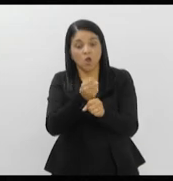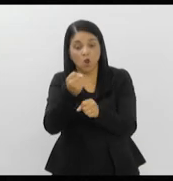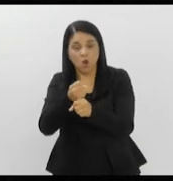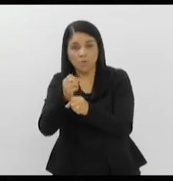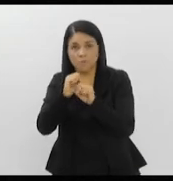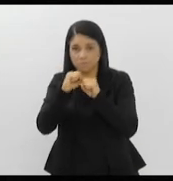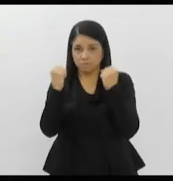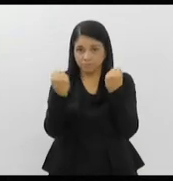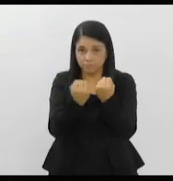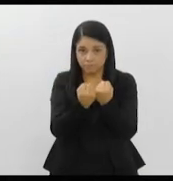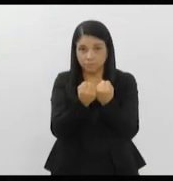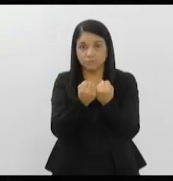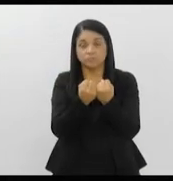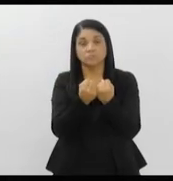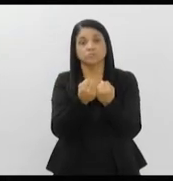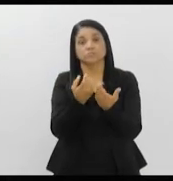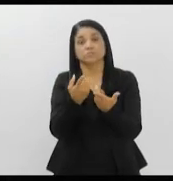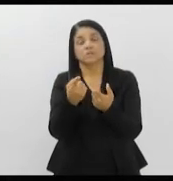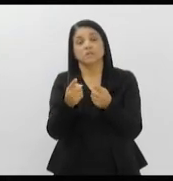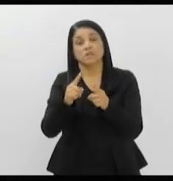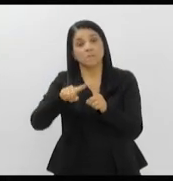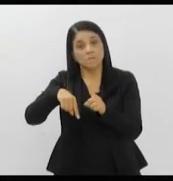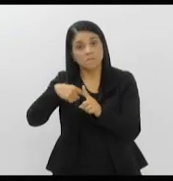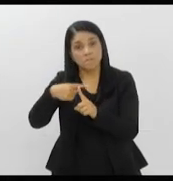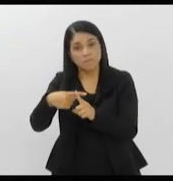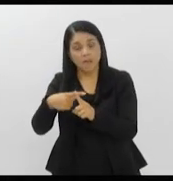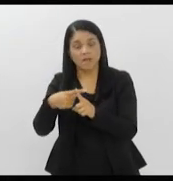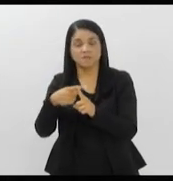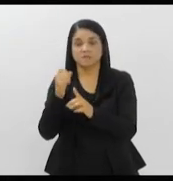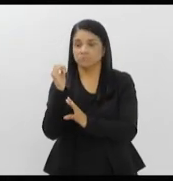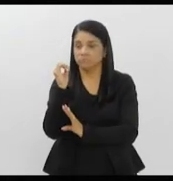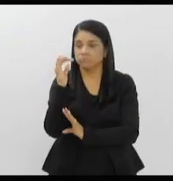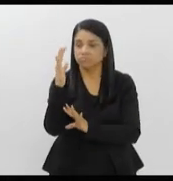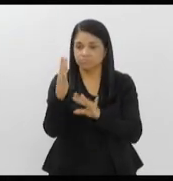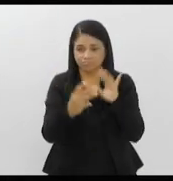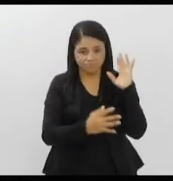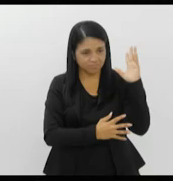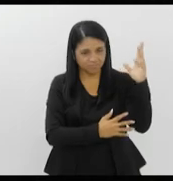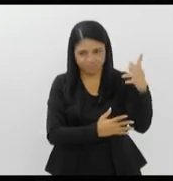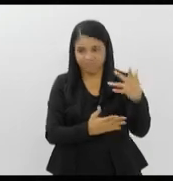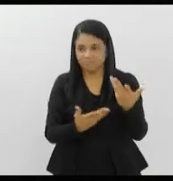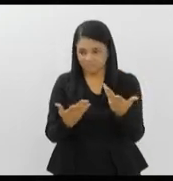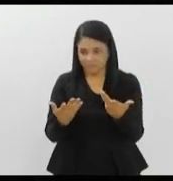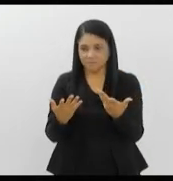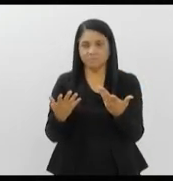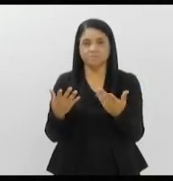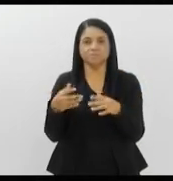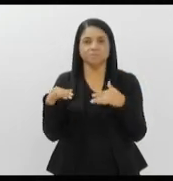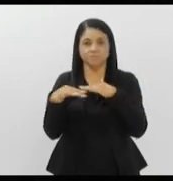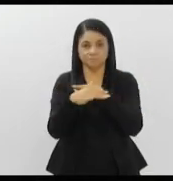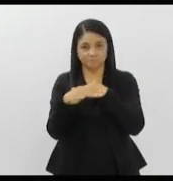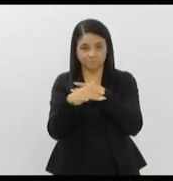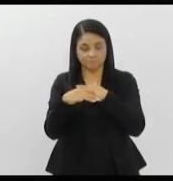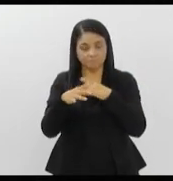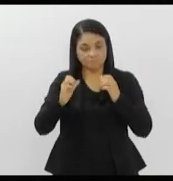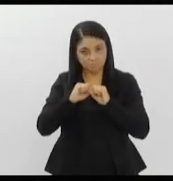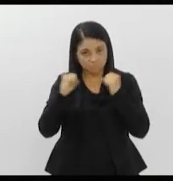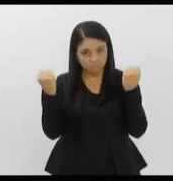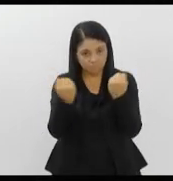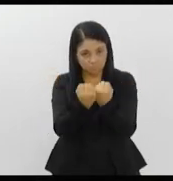estádio, é a construção do estádio e a revitalização do entorno. Eu lembro